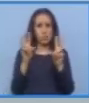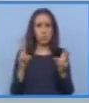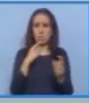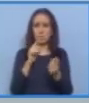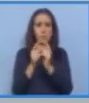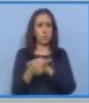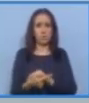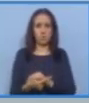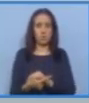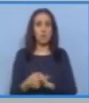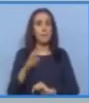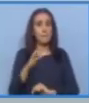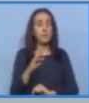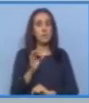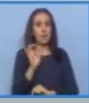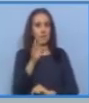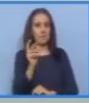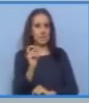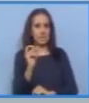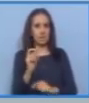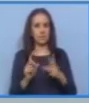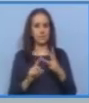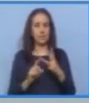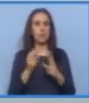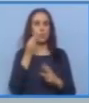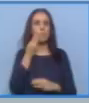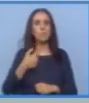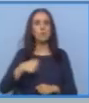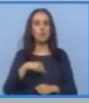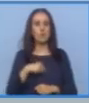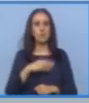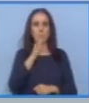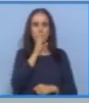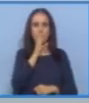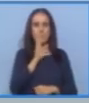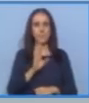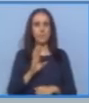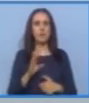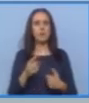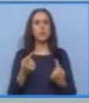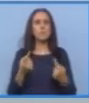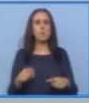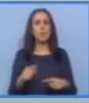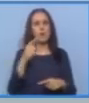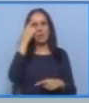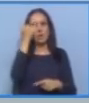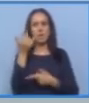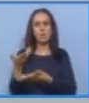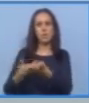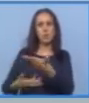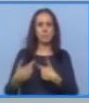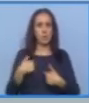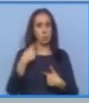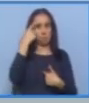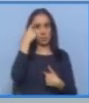o contrário. Mas uma terceira nota é como é que nós nos habituamos a não ficar simplesmente pela troca de ideias. Eu penso